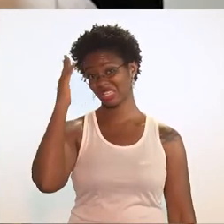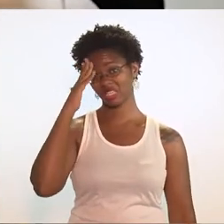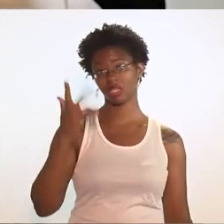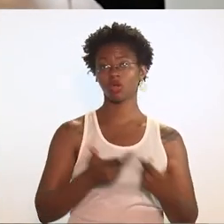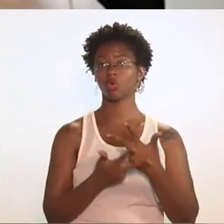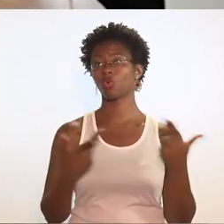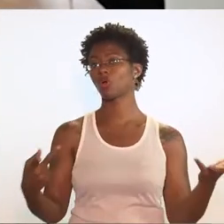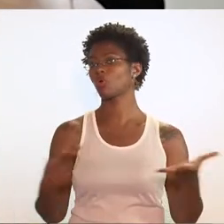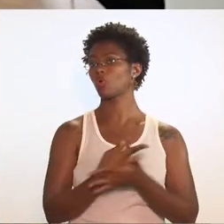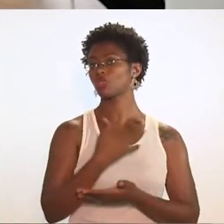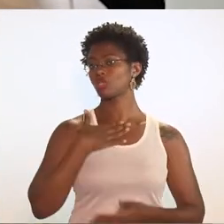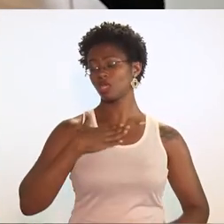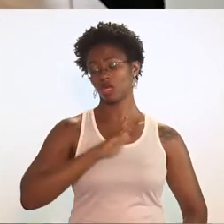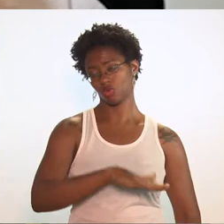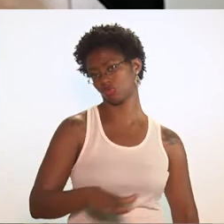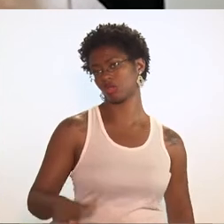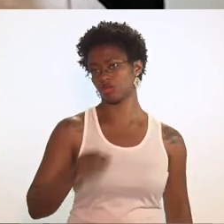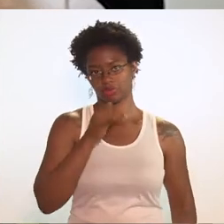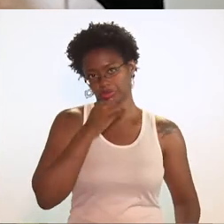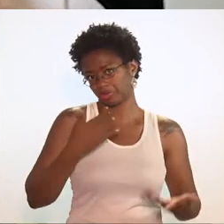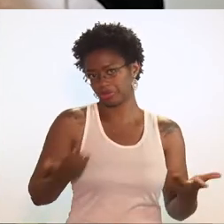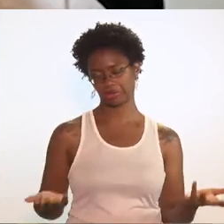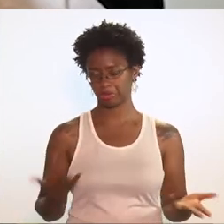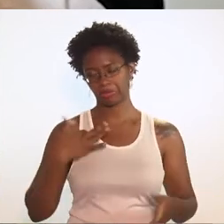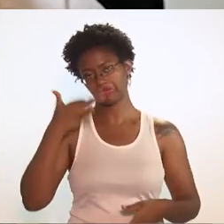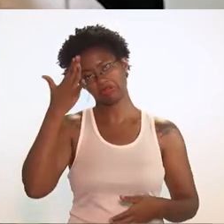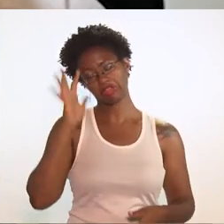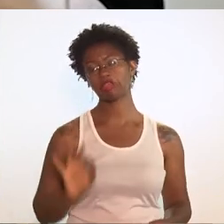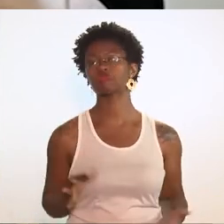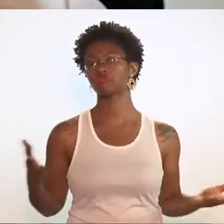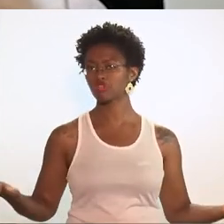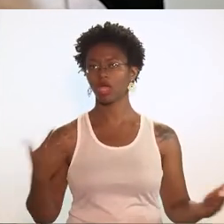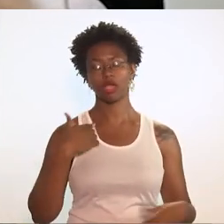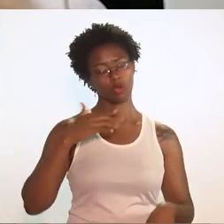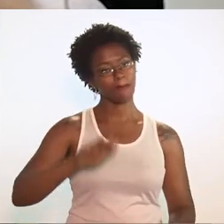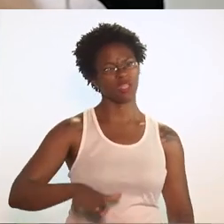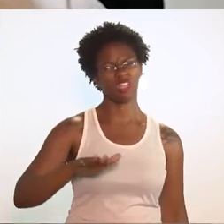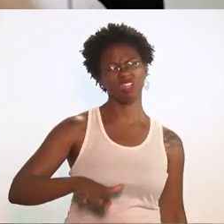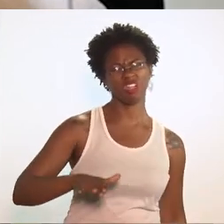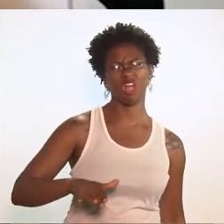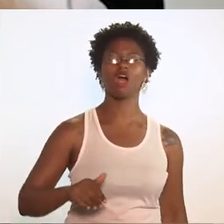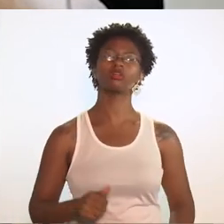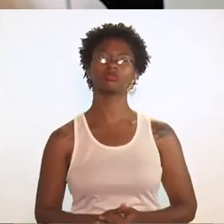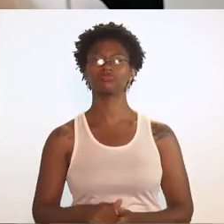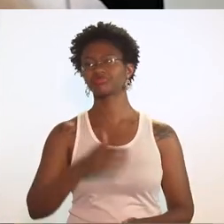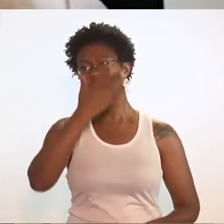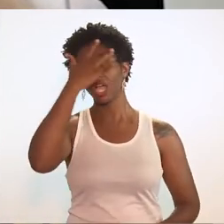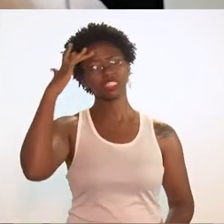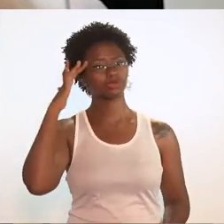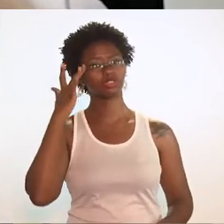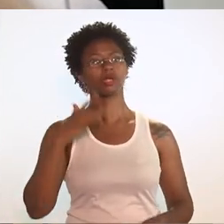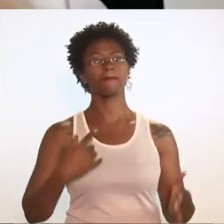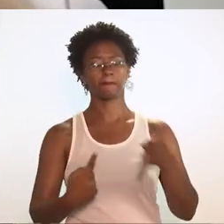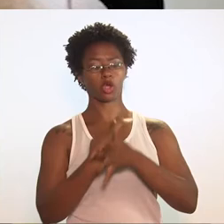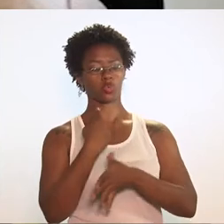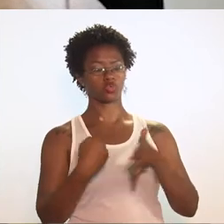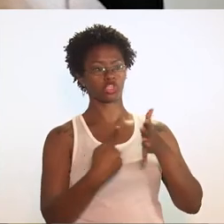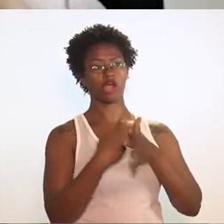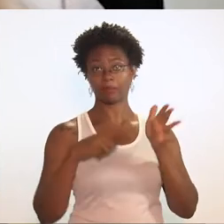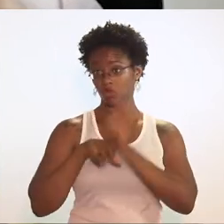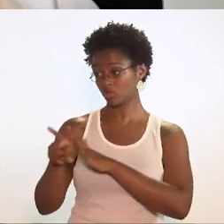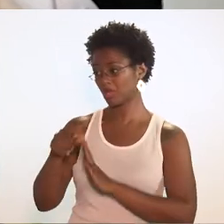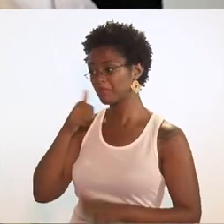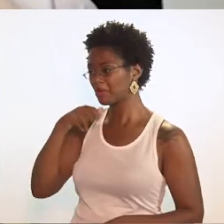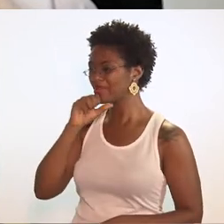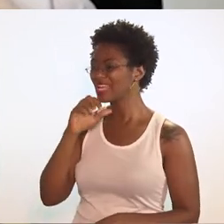havia entendido coisas que me aconteceram na infância, por exemplo. Então, quando eu era pequena, as